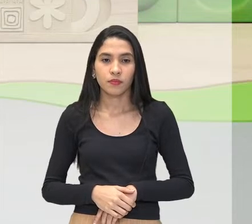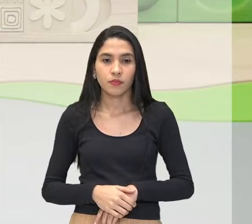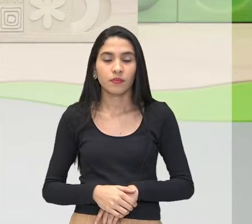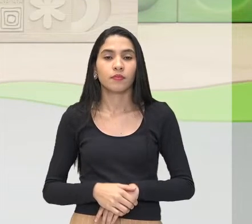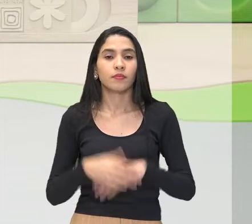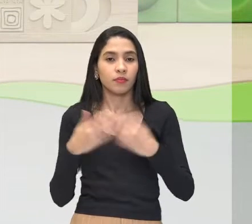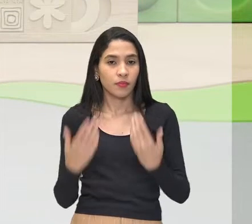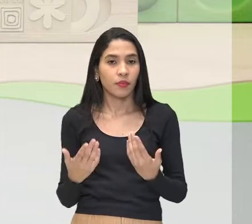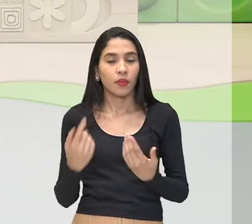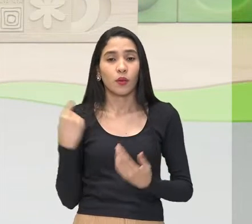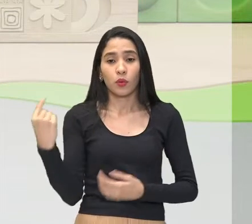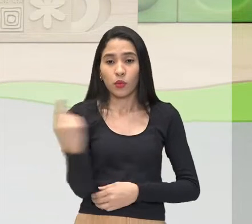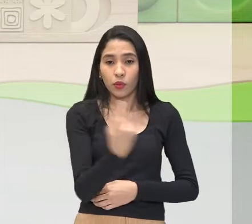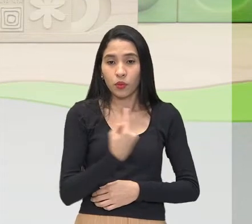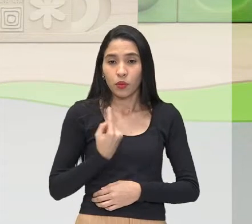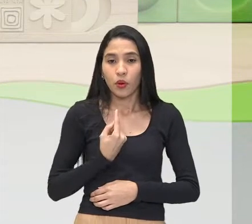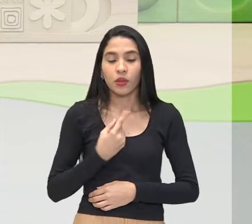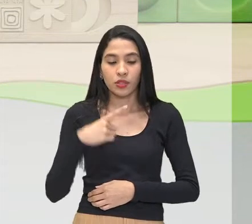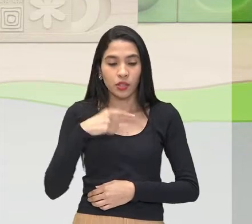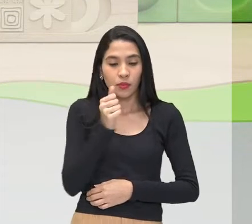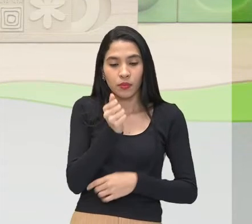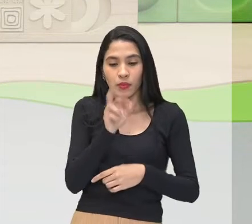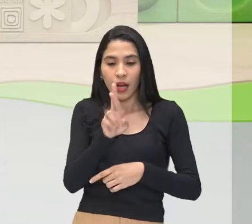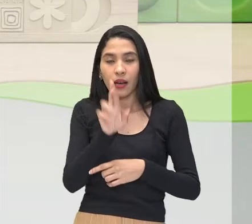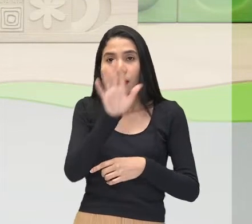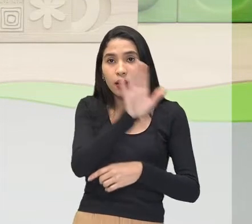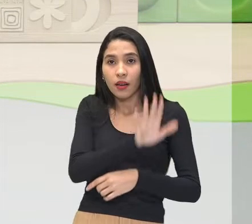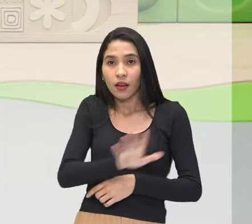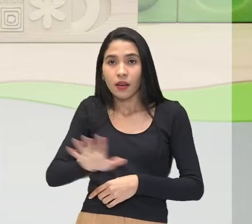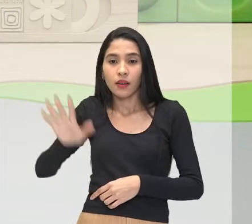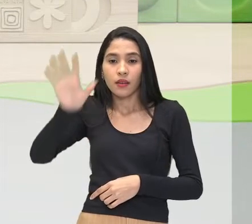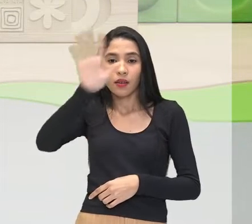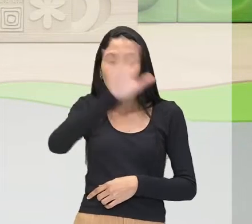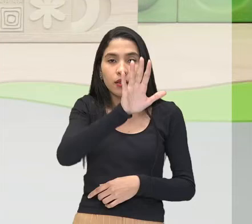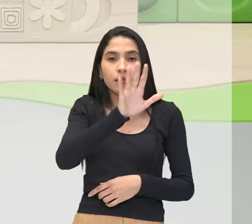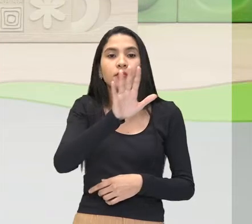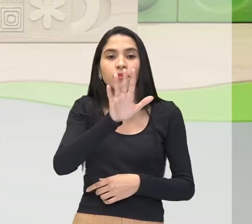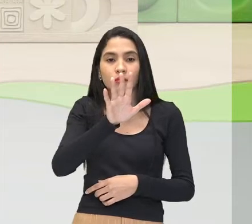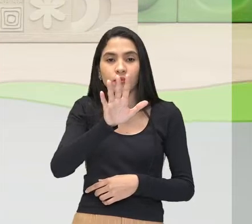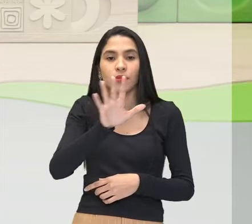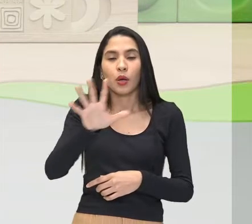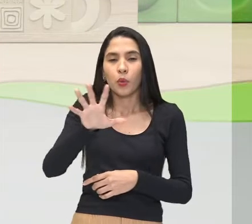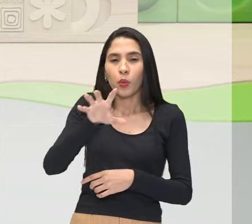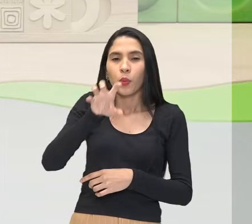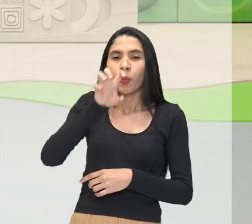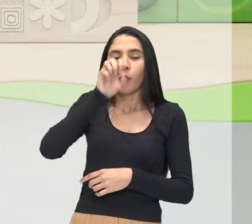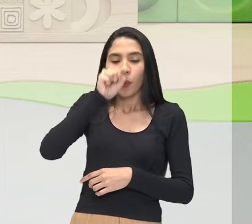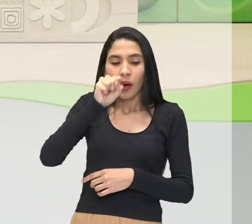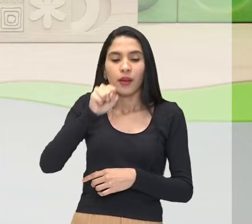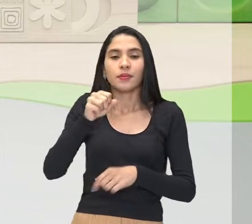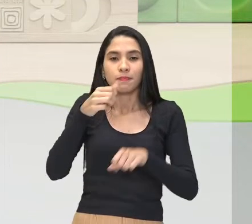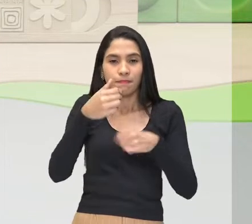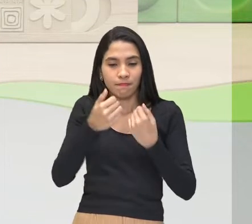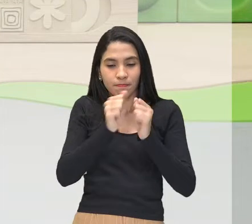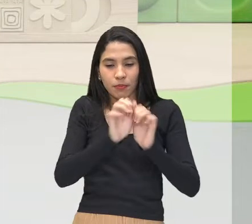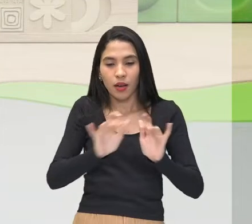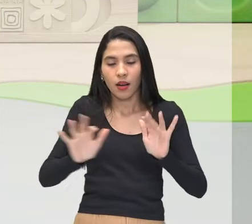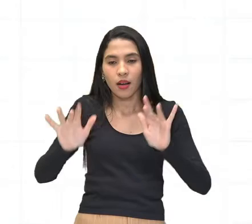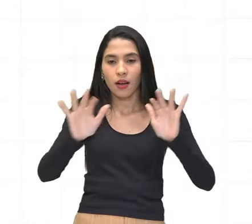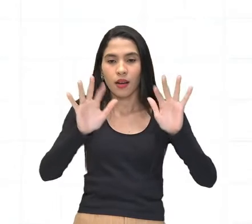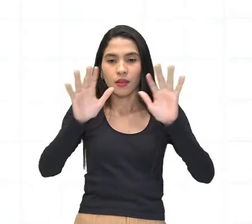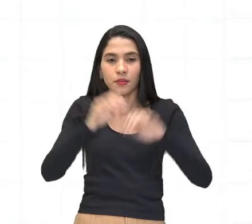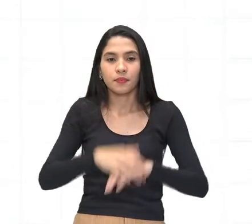nós temos ar ao nosso redor e o ar está sendo exercido, certo? Vamos aí na